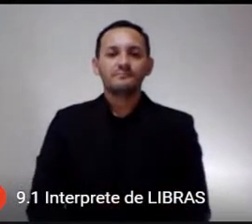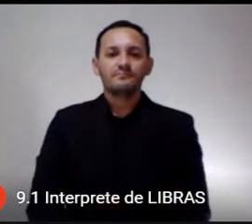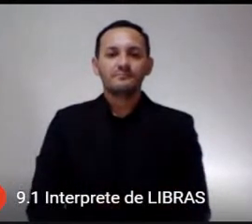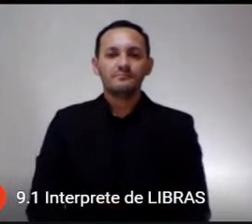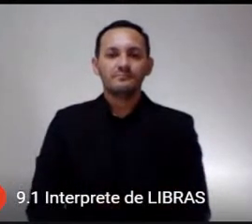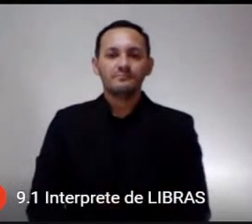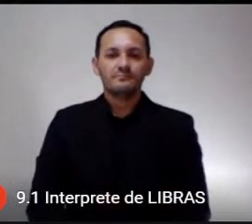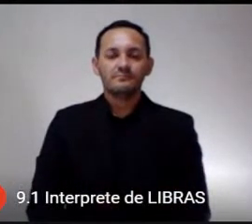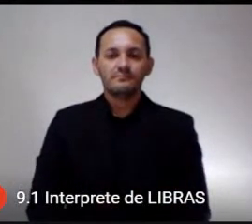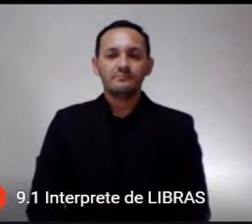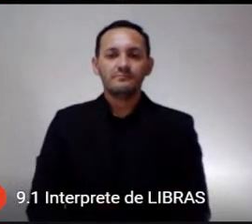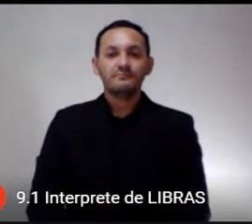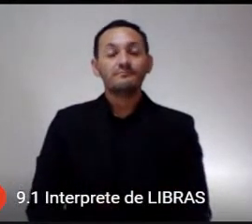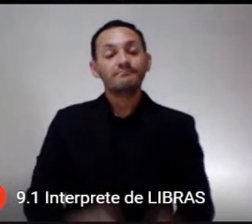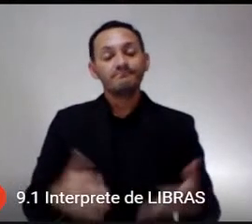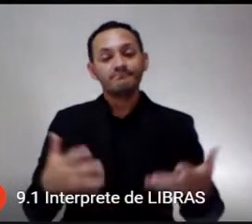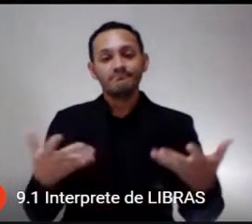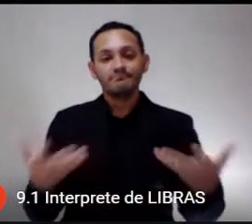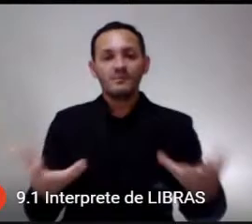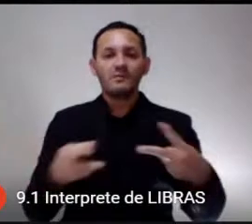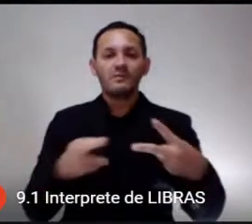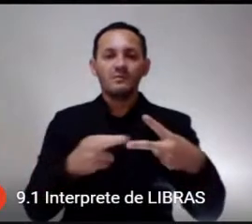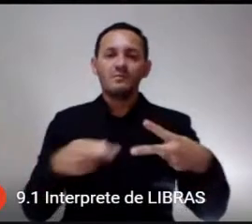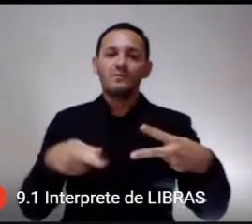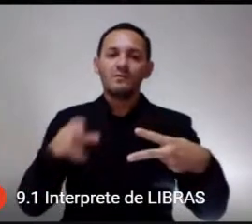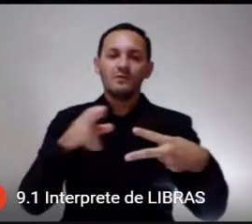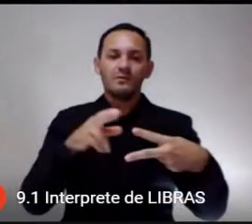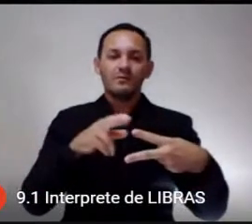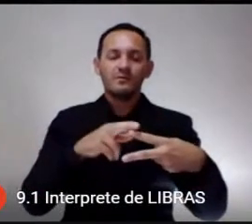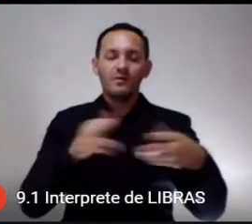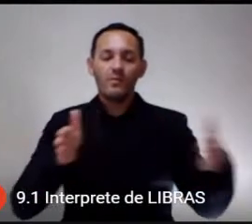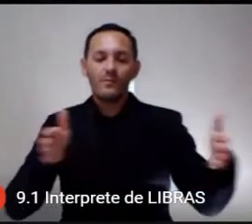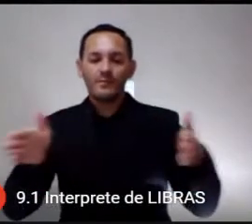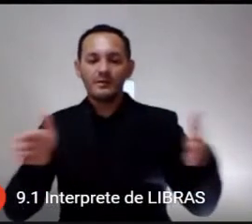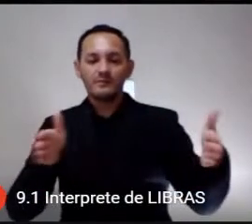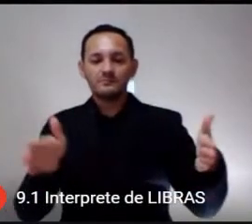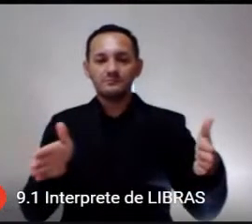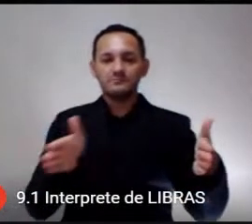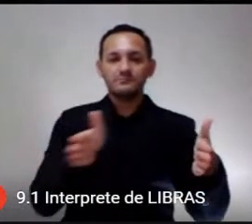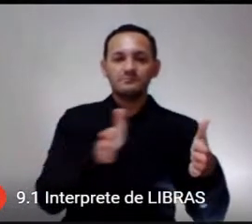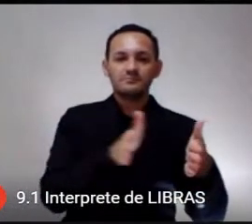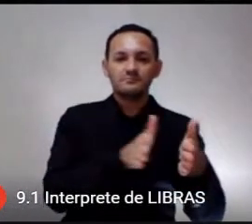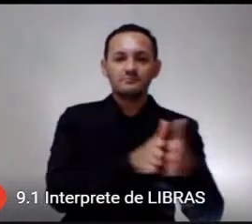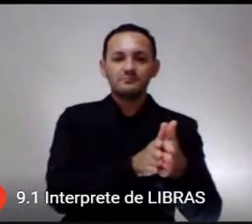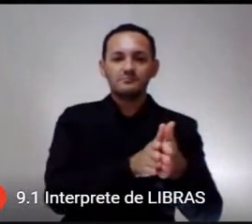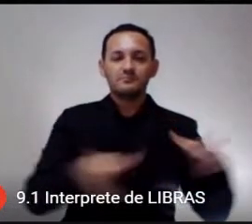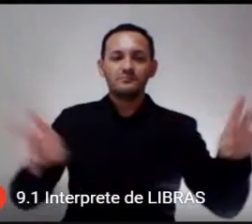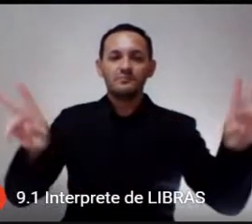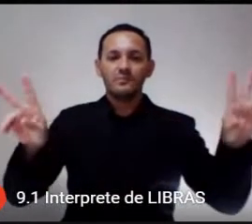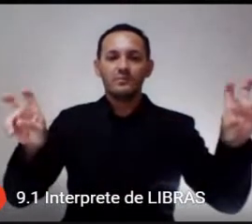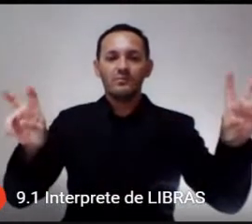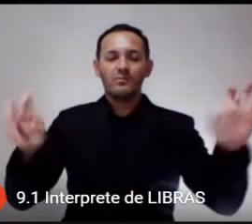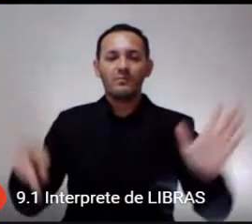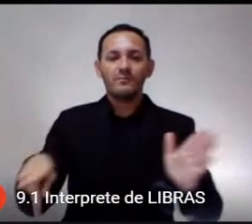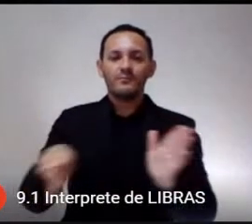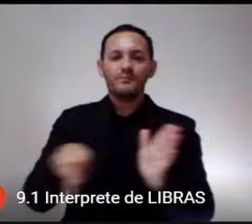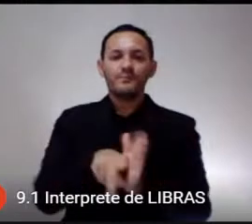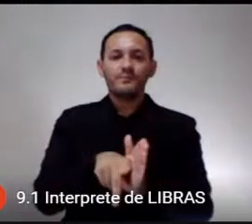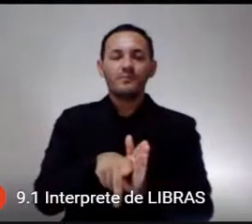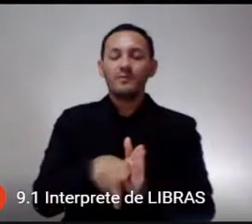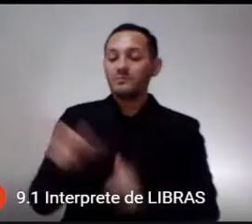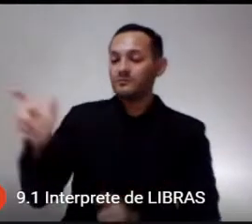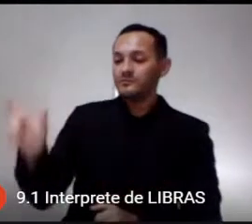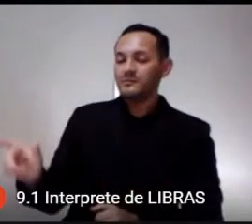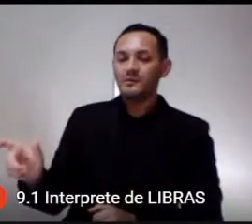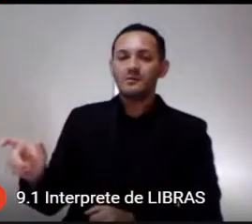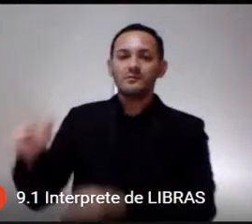O prazo recursal está previsto para o eleitor, também para